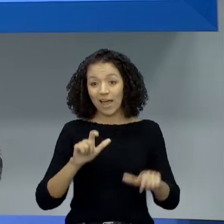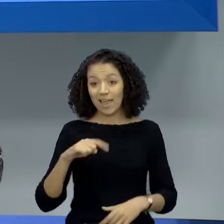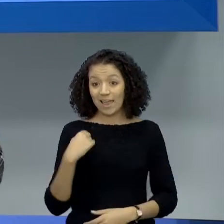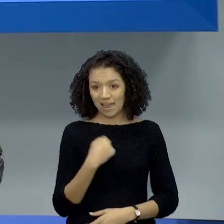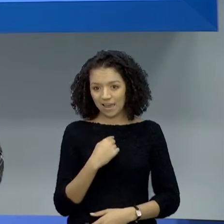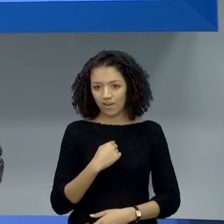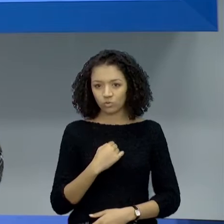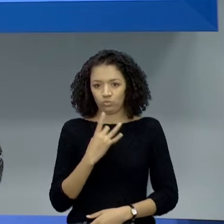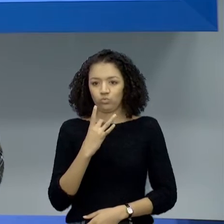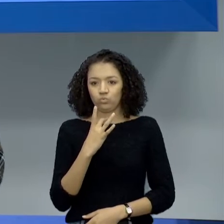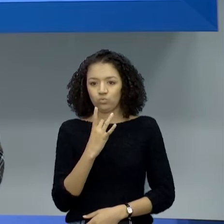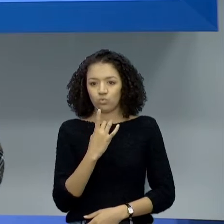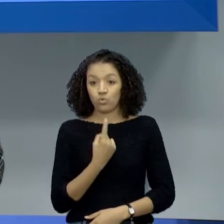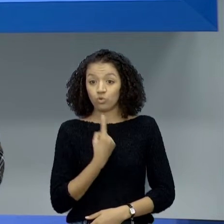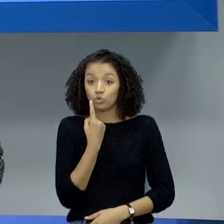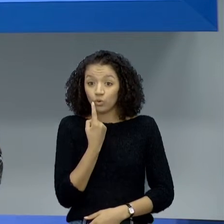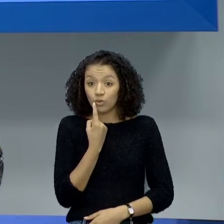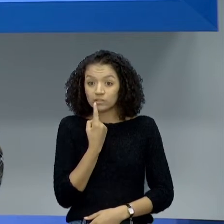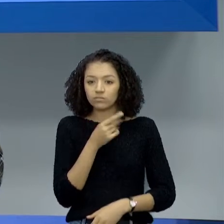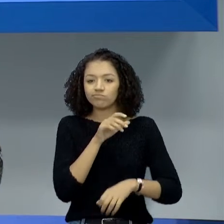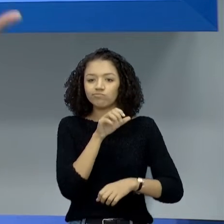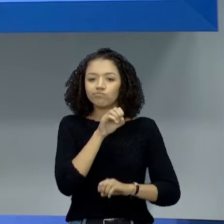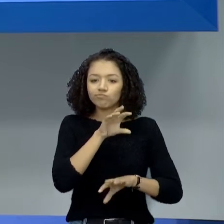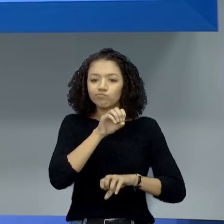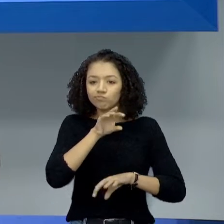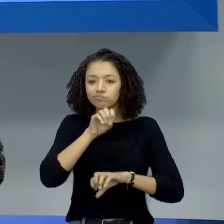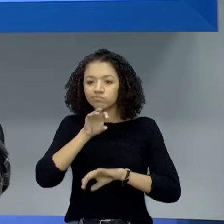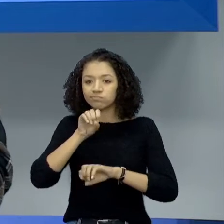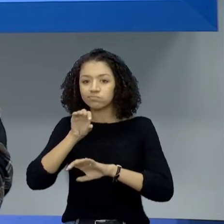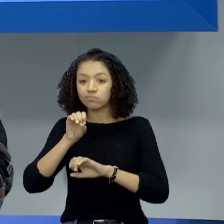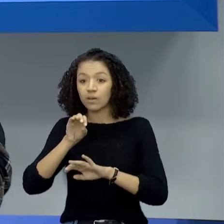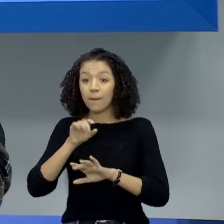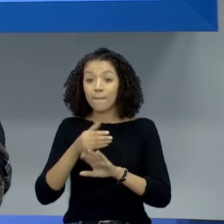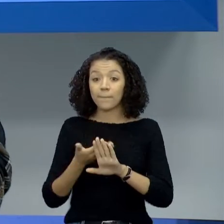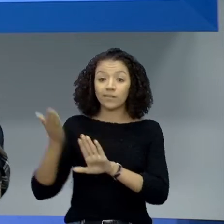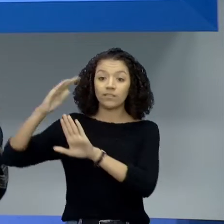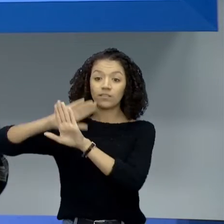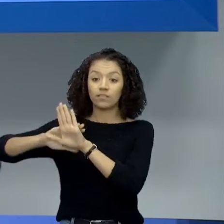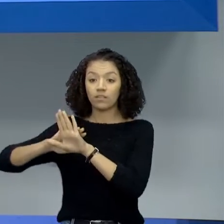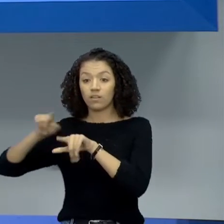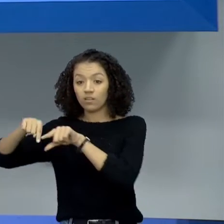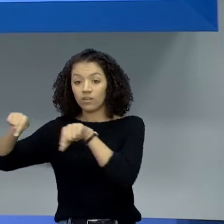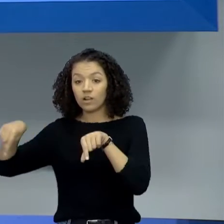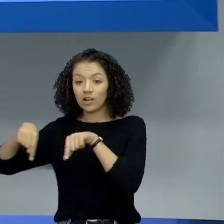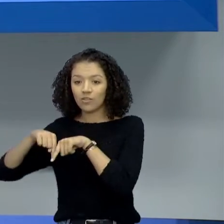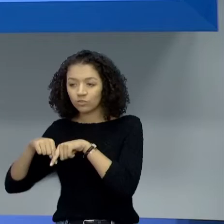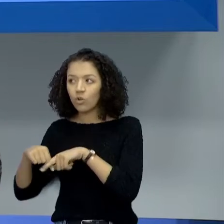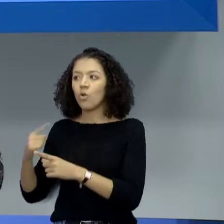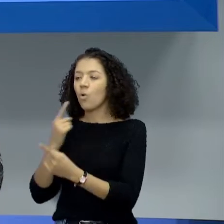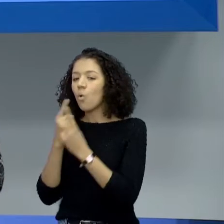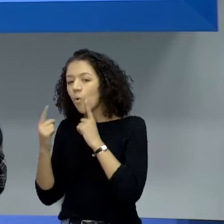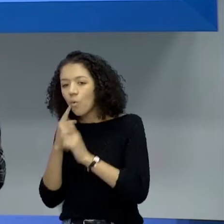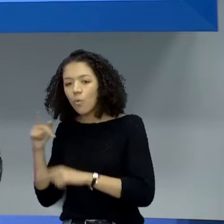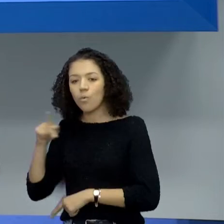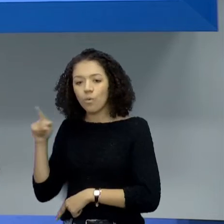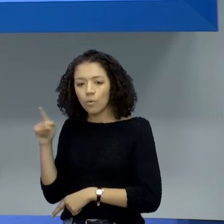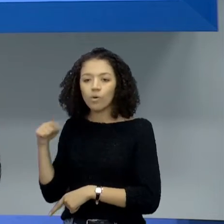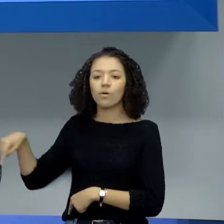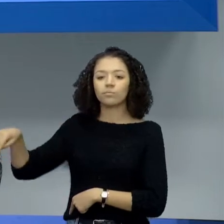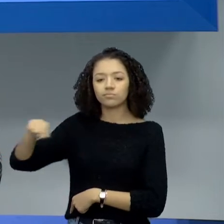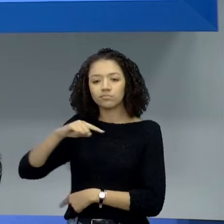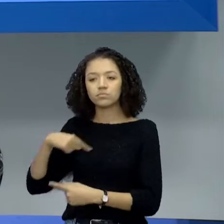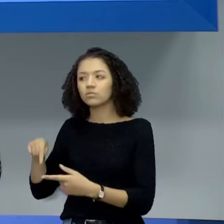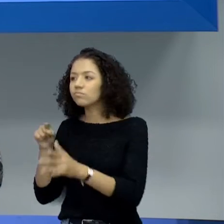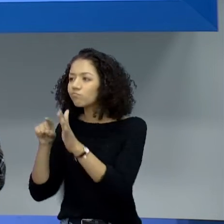forma individual aqui no componente, nos bastidores a gente se conversa. Então você vai, tira dúvida com uma pessoa que você conhece, tira dúvida com